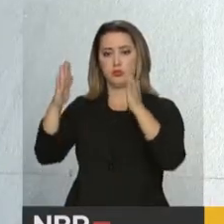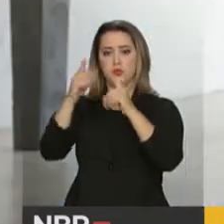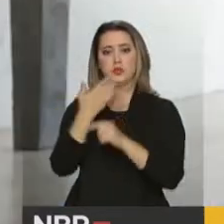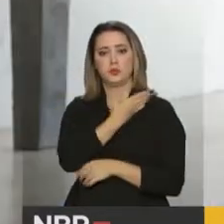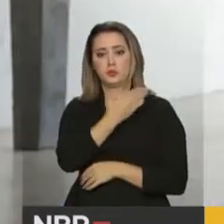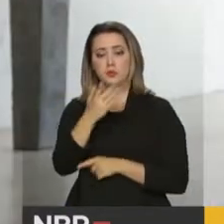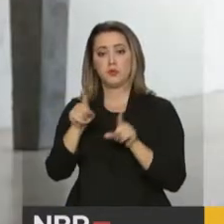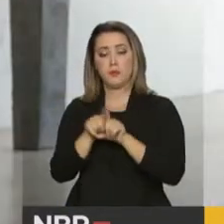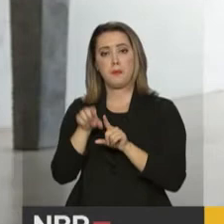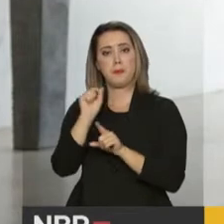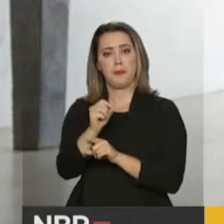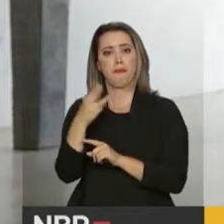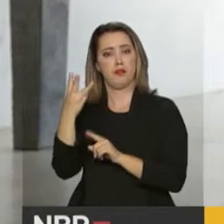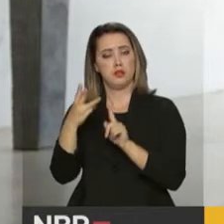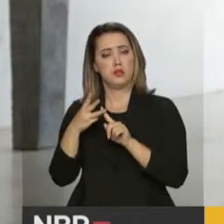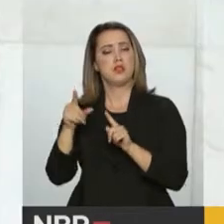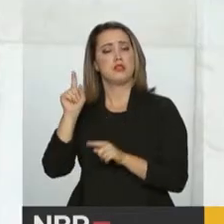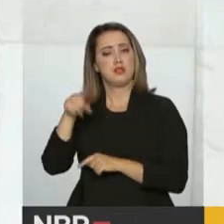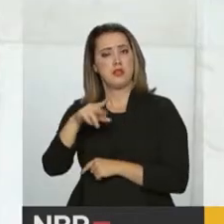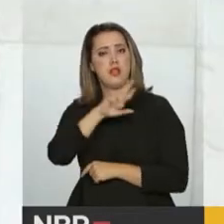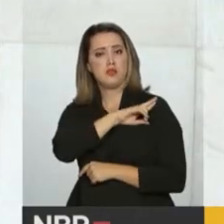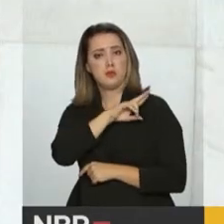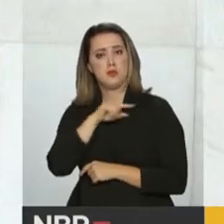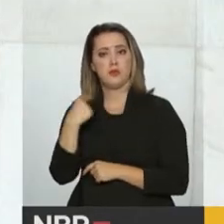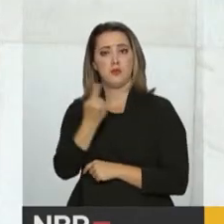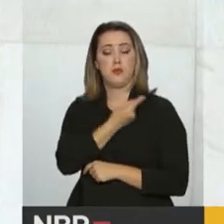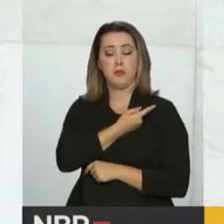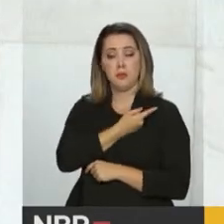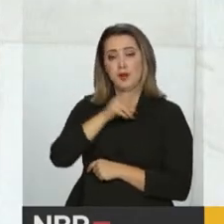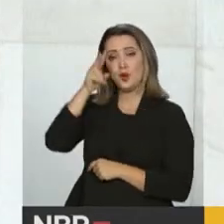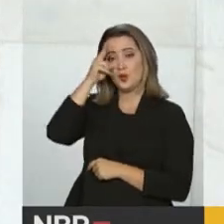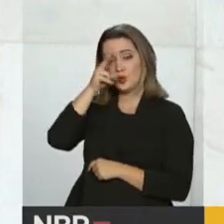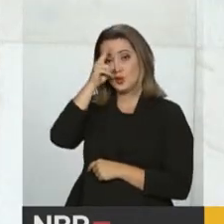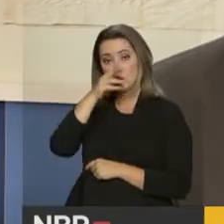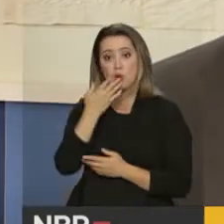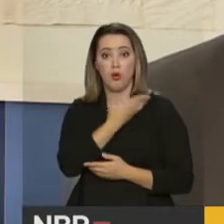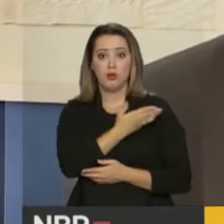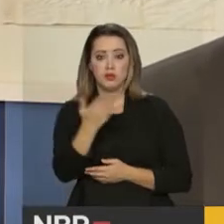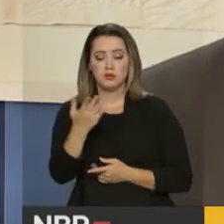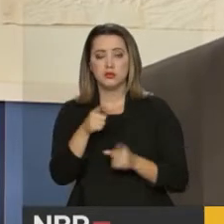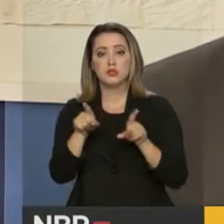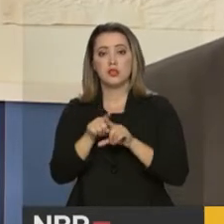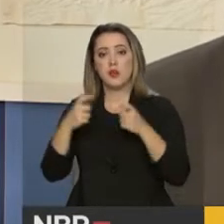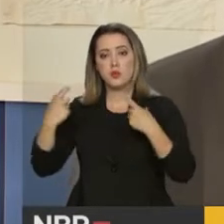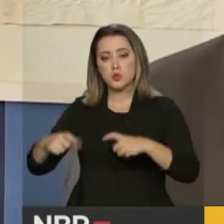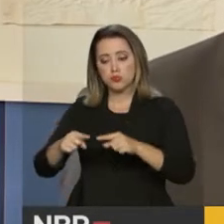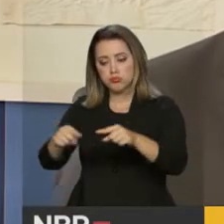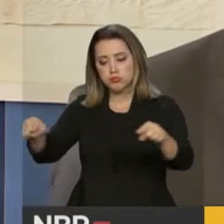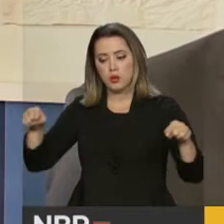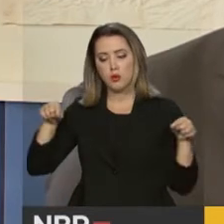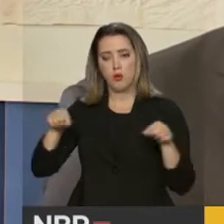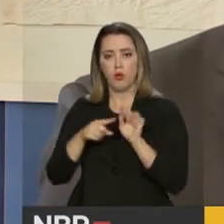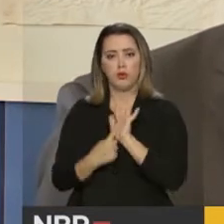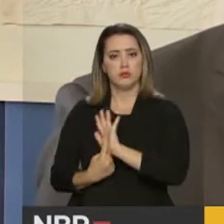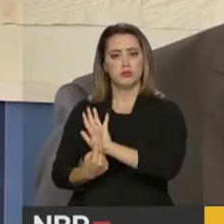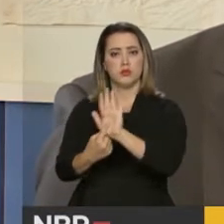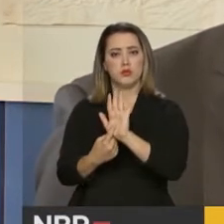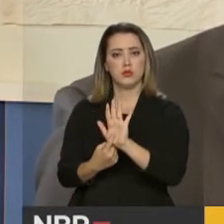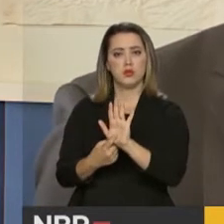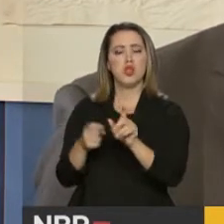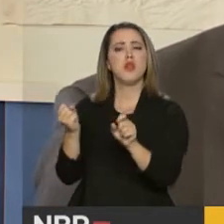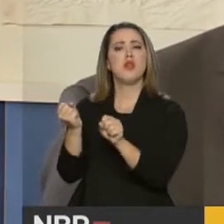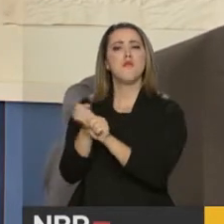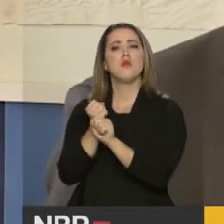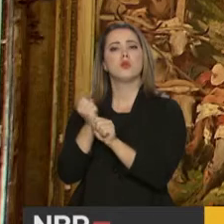de Gusmão, Duarte da Ponte Ribeiro e o próprio Barão do Rio Branco. Nós temos uma sala que mostra a formação